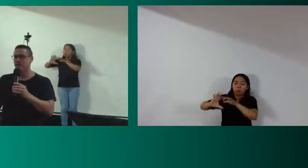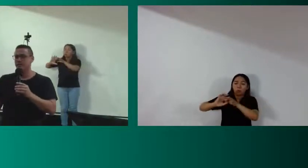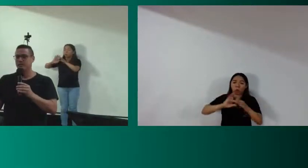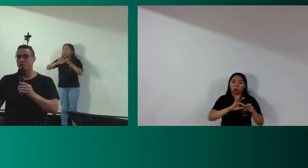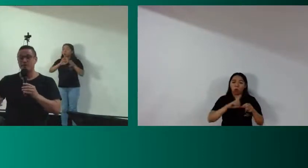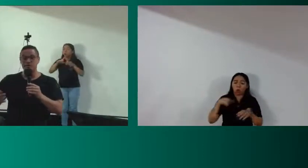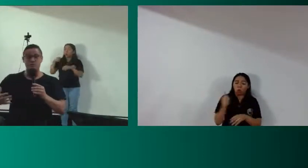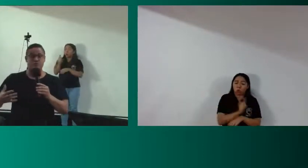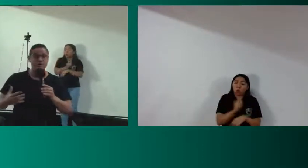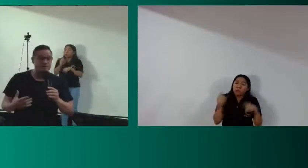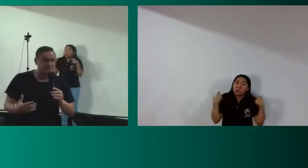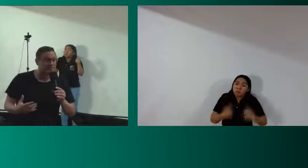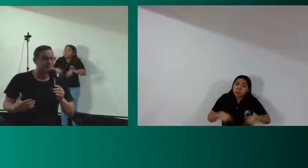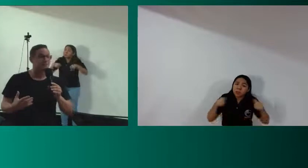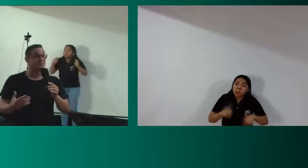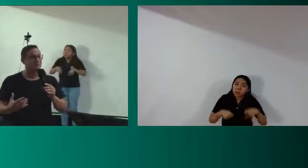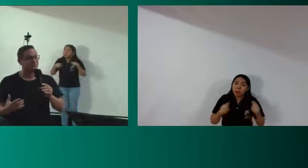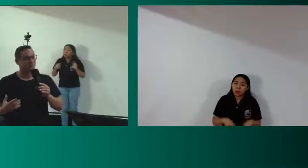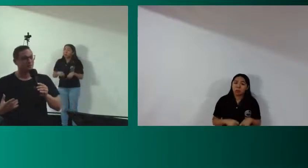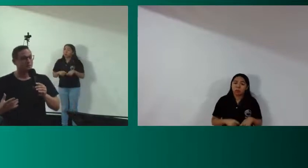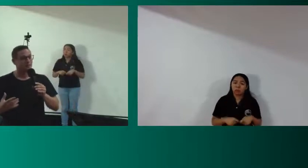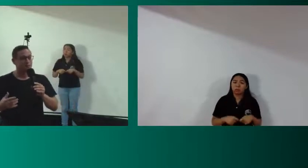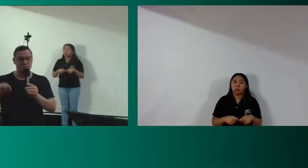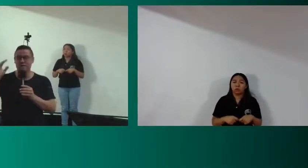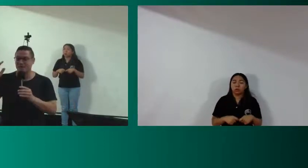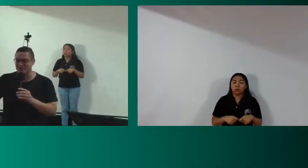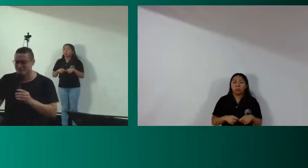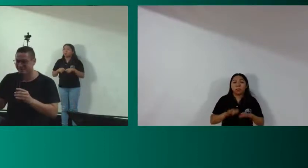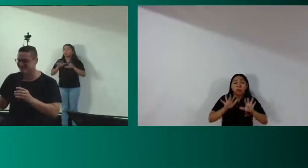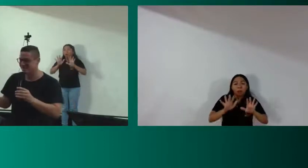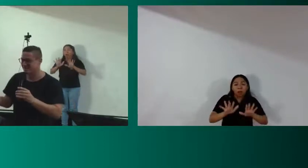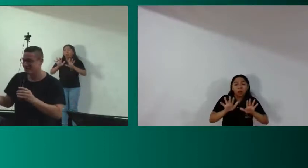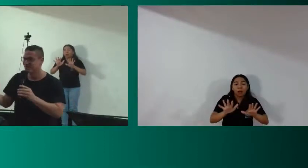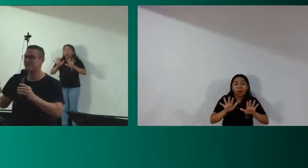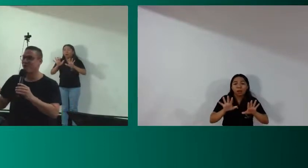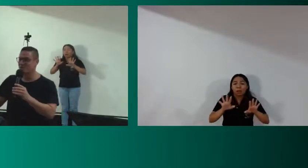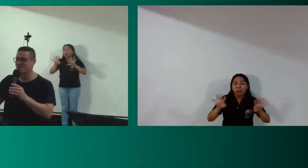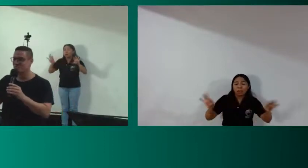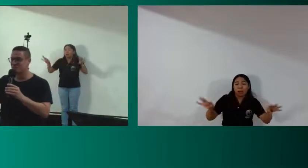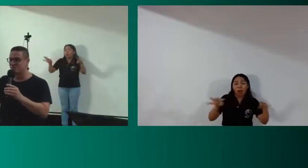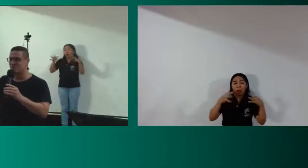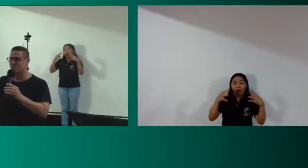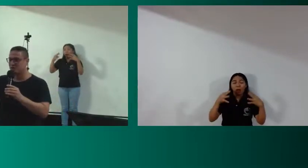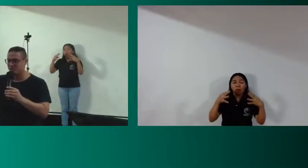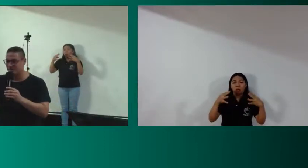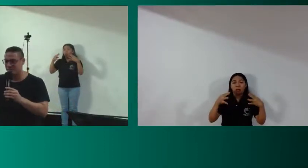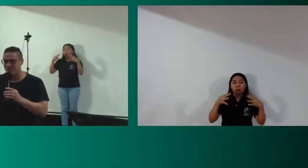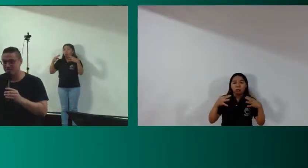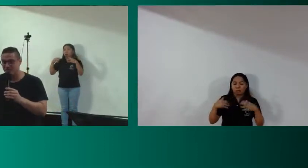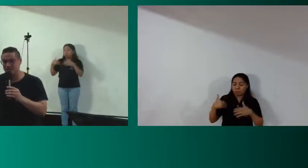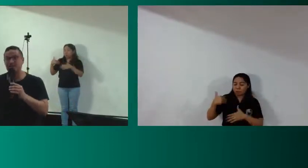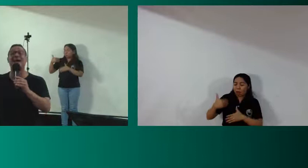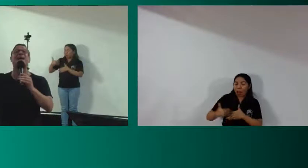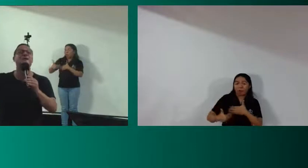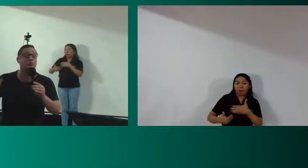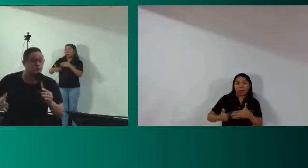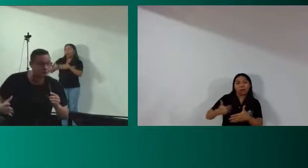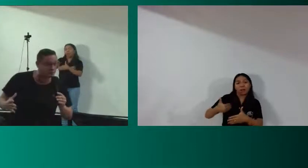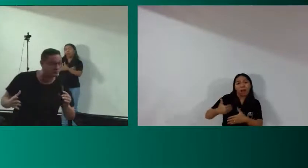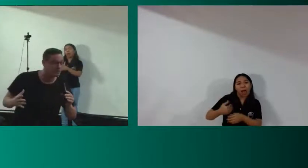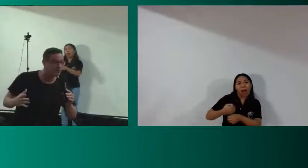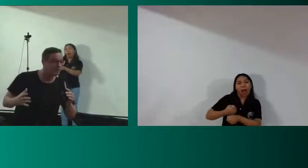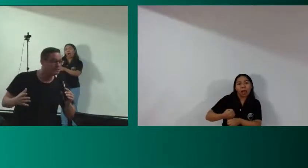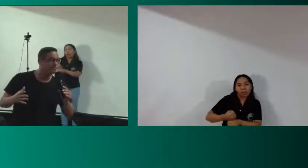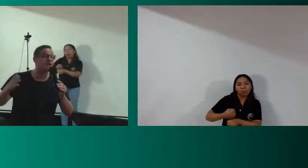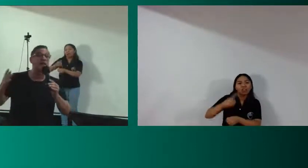e nós estamos precisando gente os próximos dias meses e